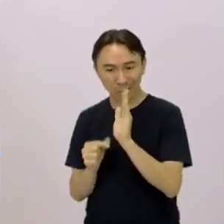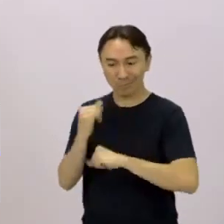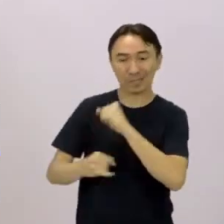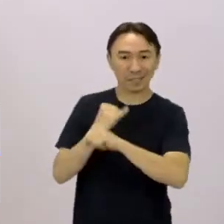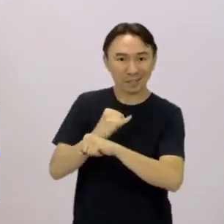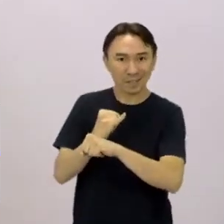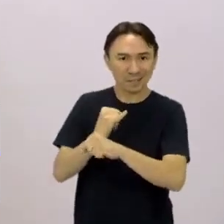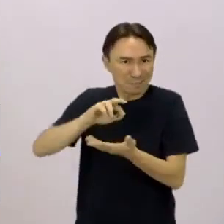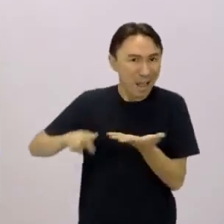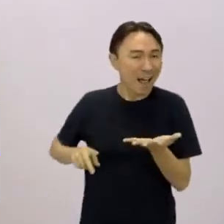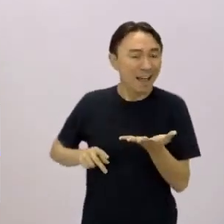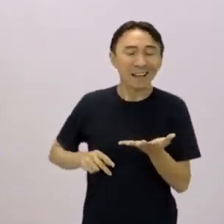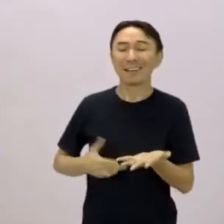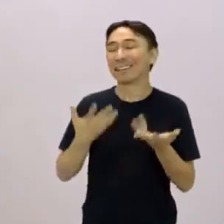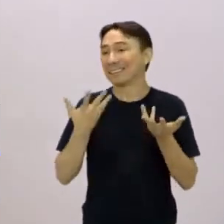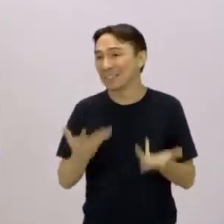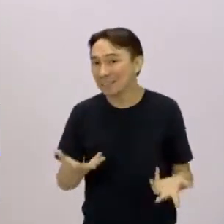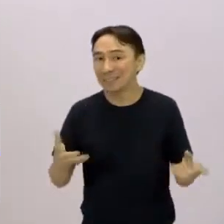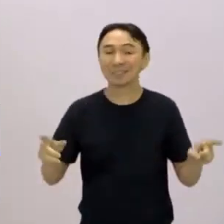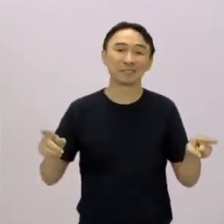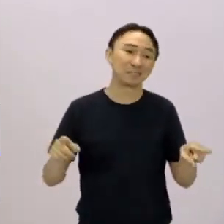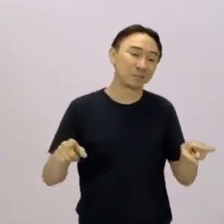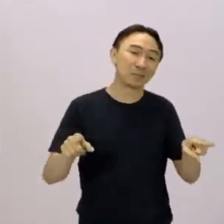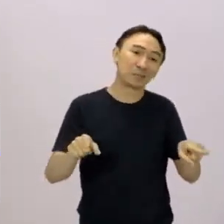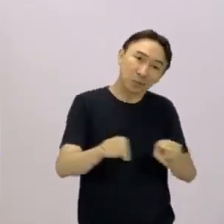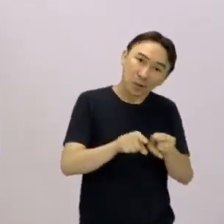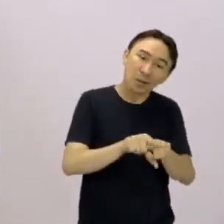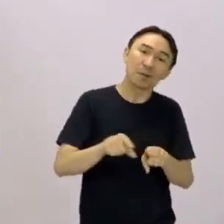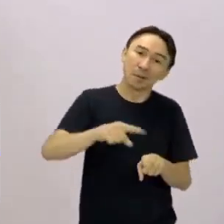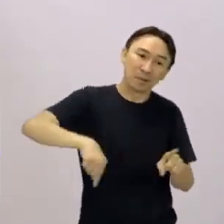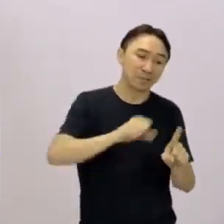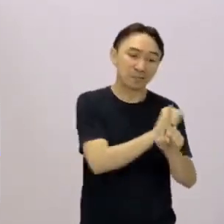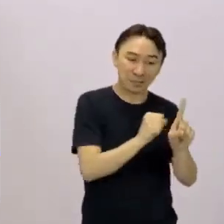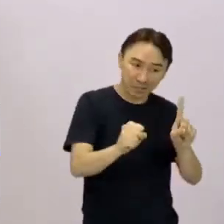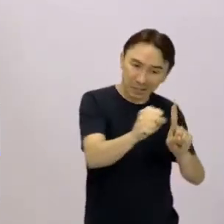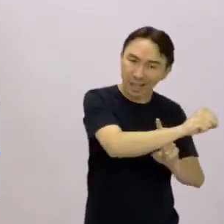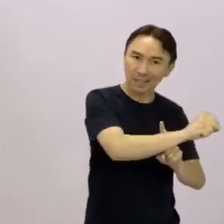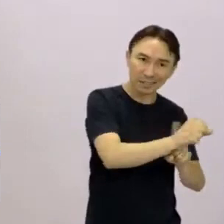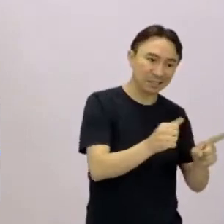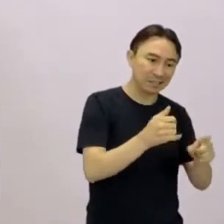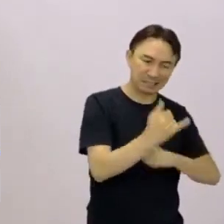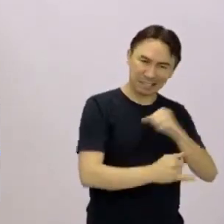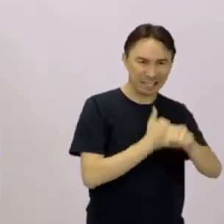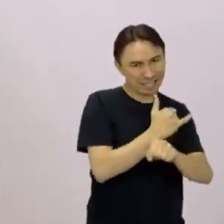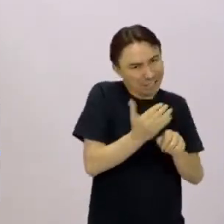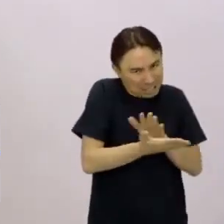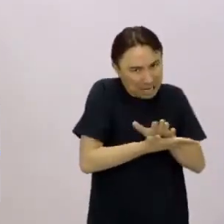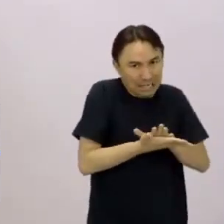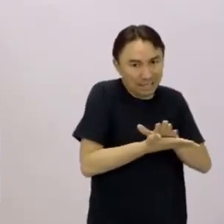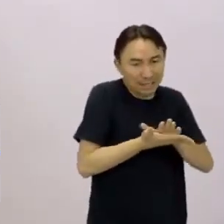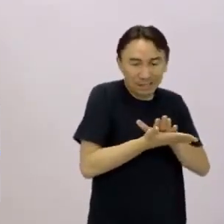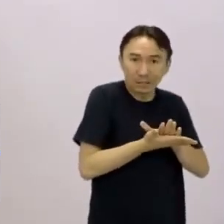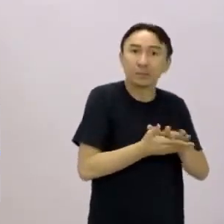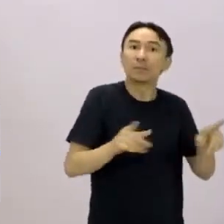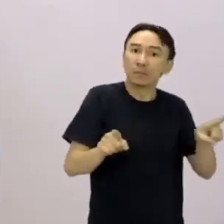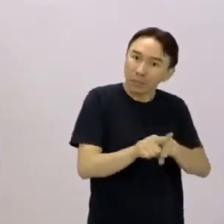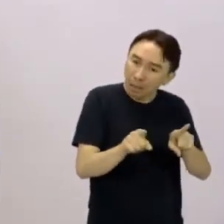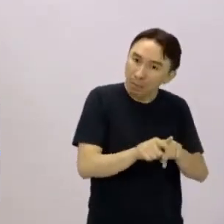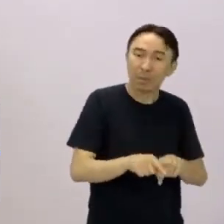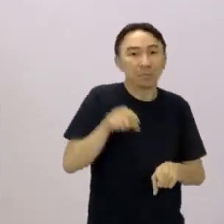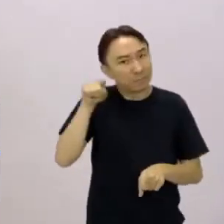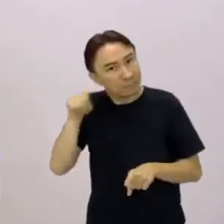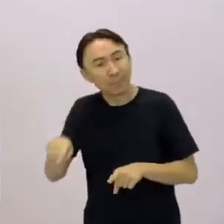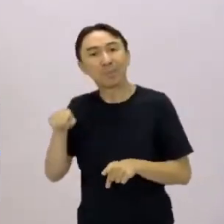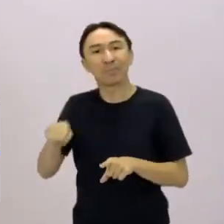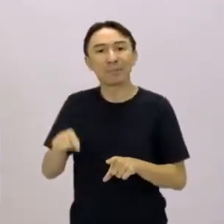gente tem vivendo em sociedade desplugada, a gente também tem que pensar nela para a nossa realidade plugada,